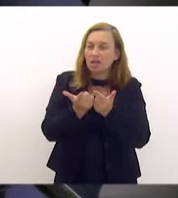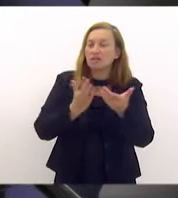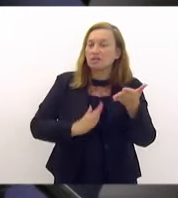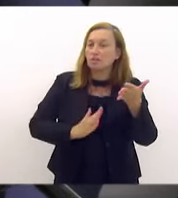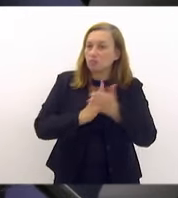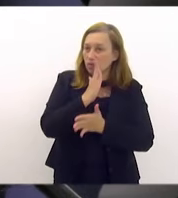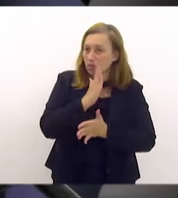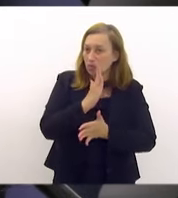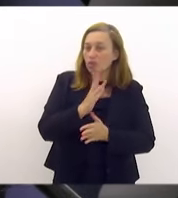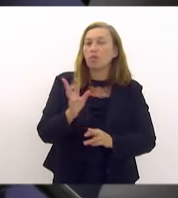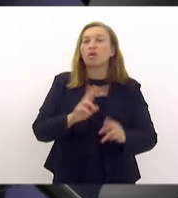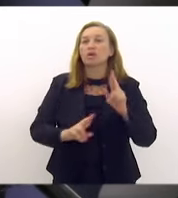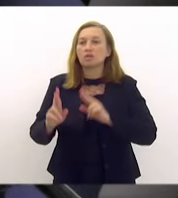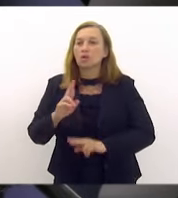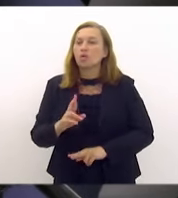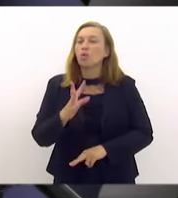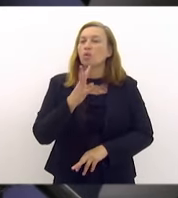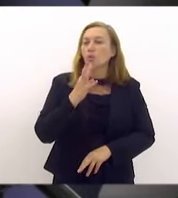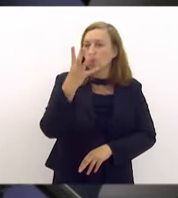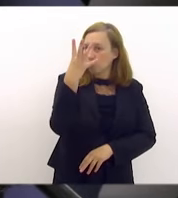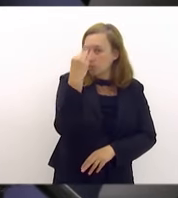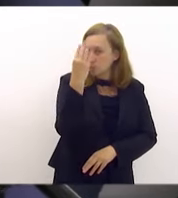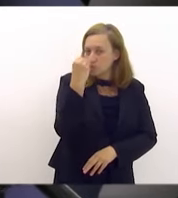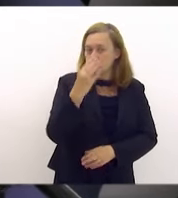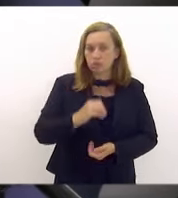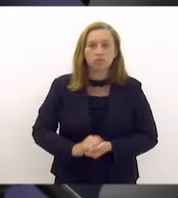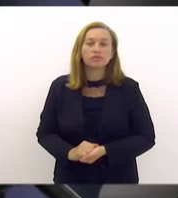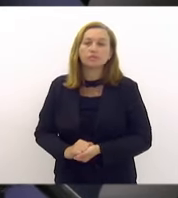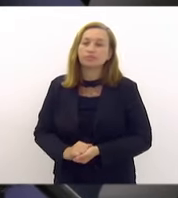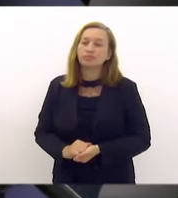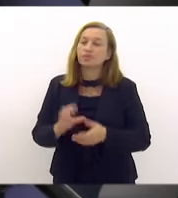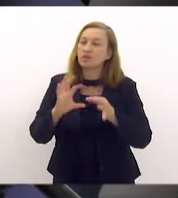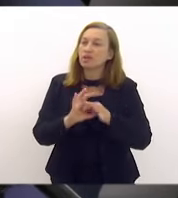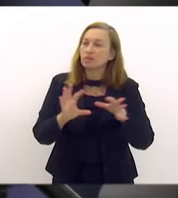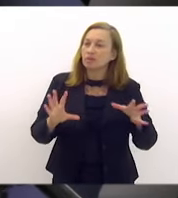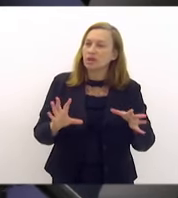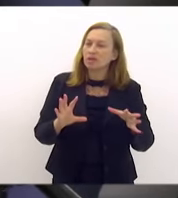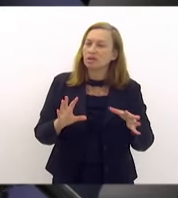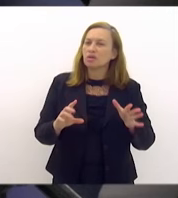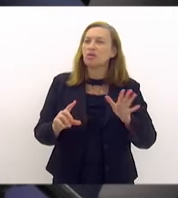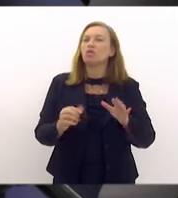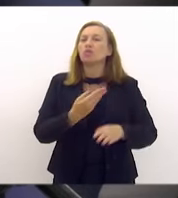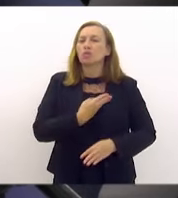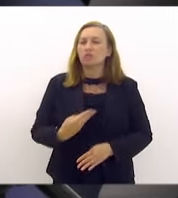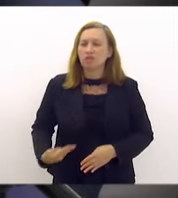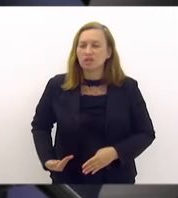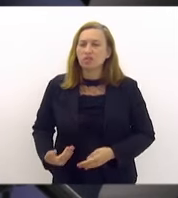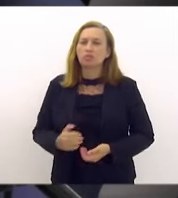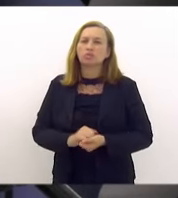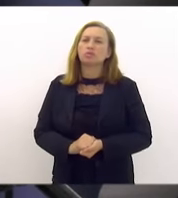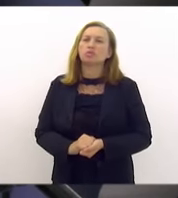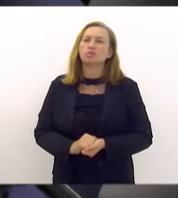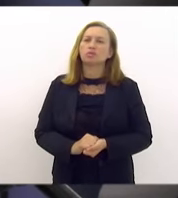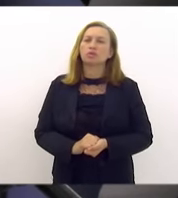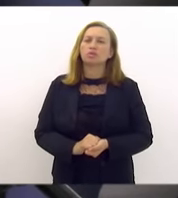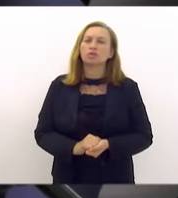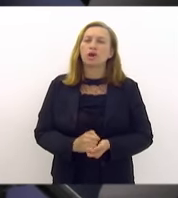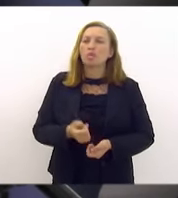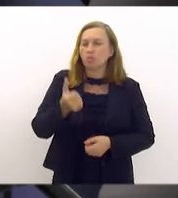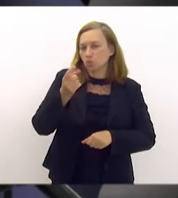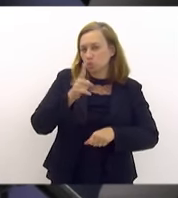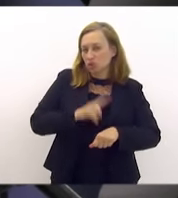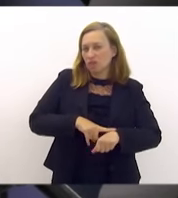aprovou com relação ao reconhecimento fotográfico e que foi sancionada pelo Governador eh há pouco